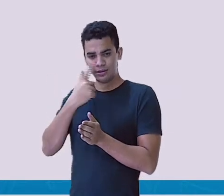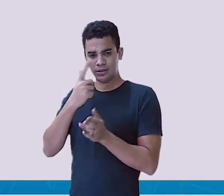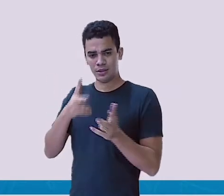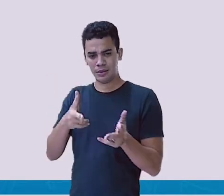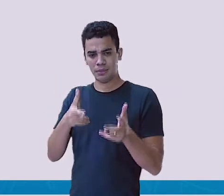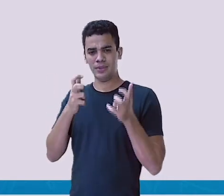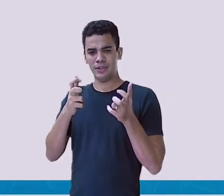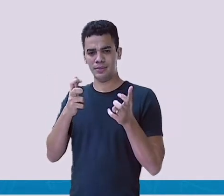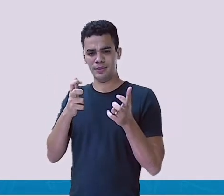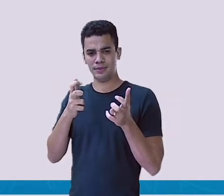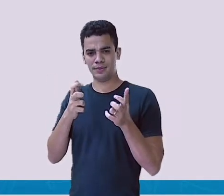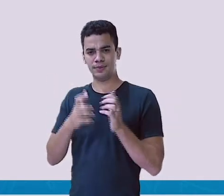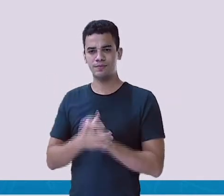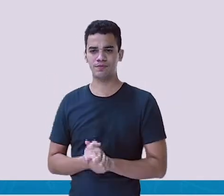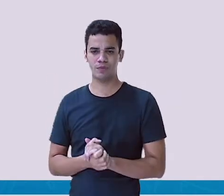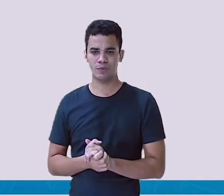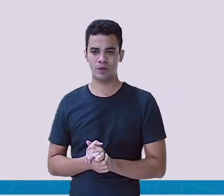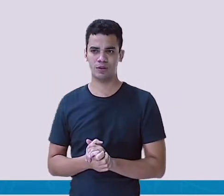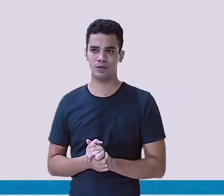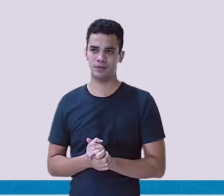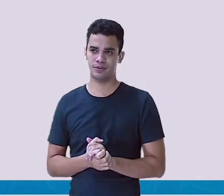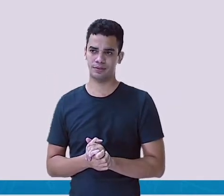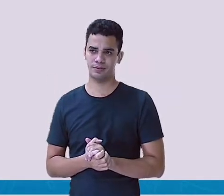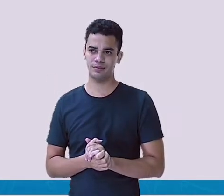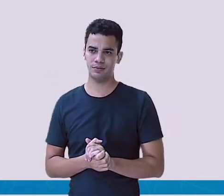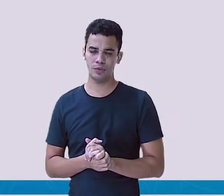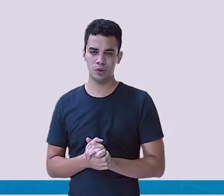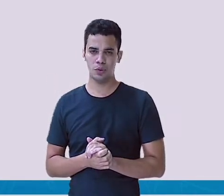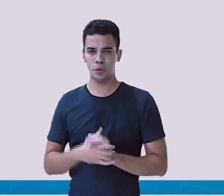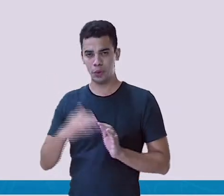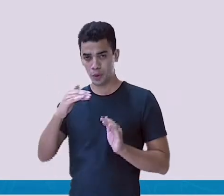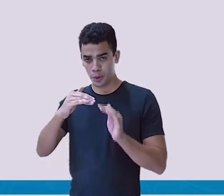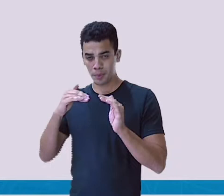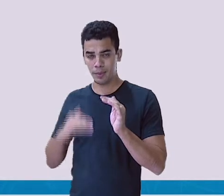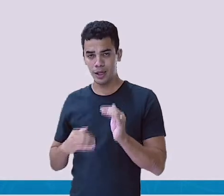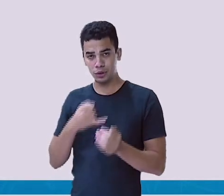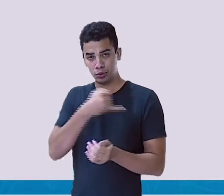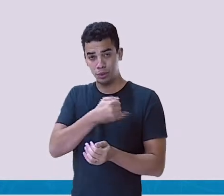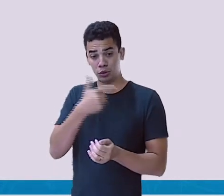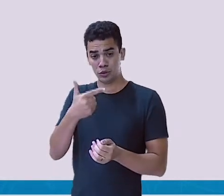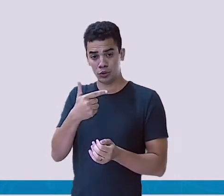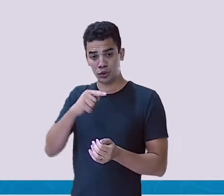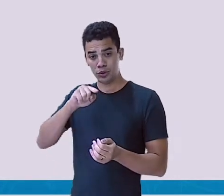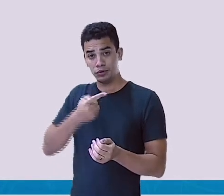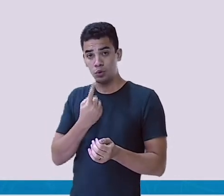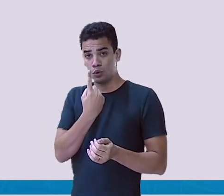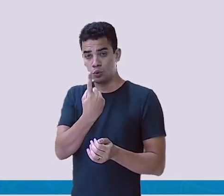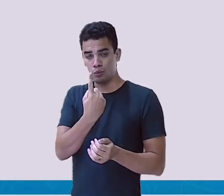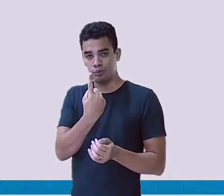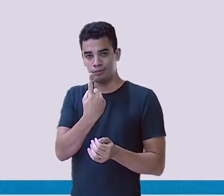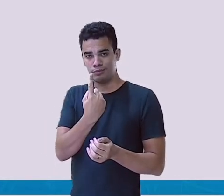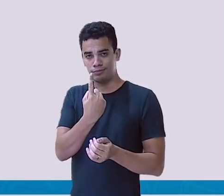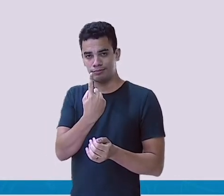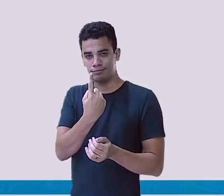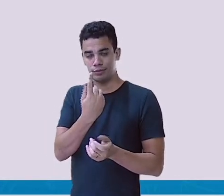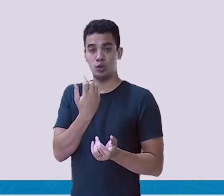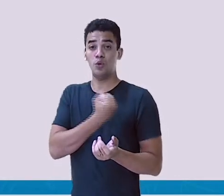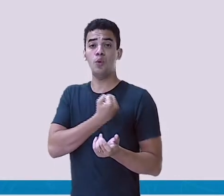2,1 bx ao quadrado. Quem é o meu coeficiente?